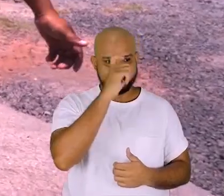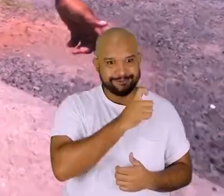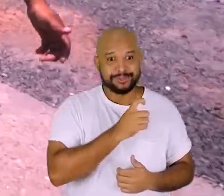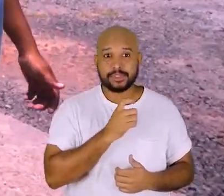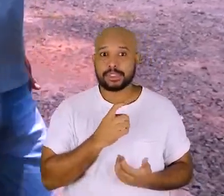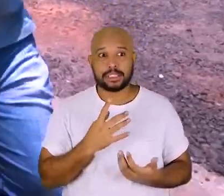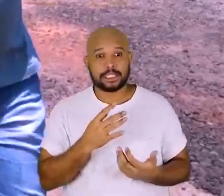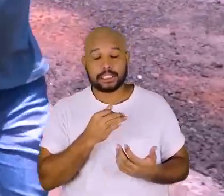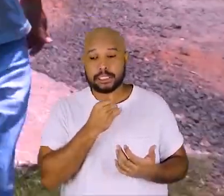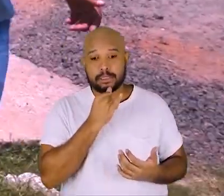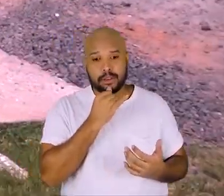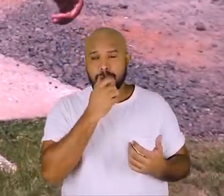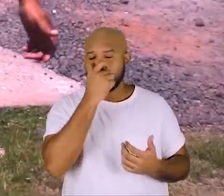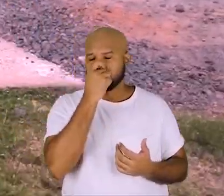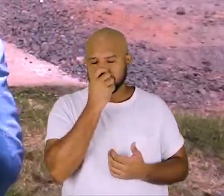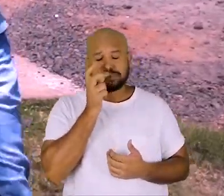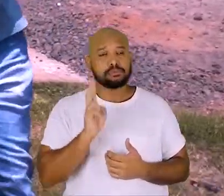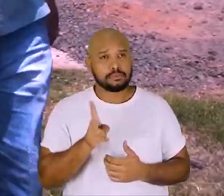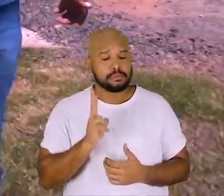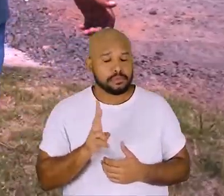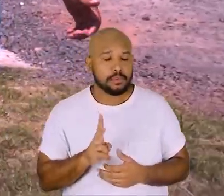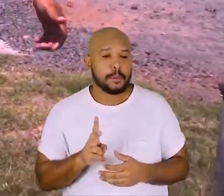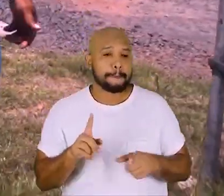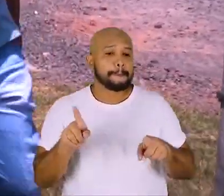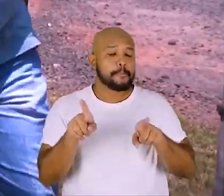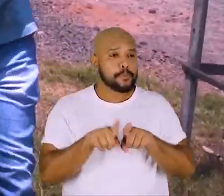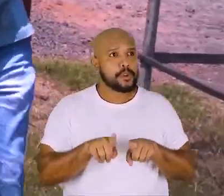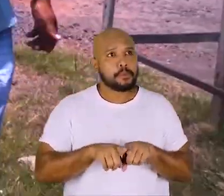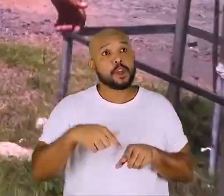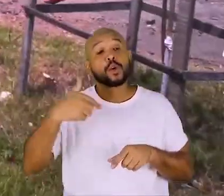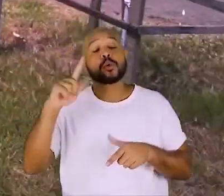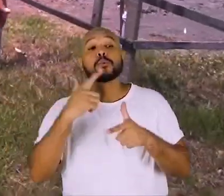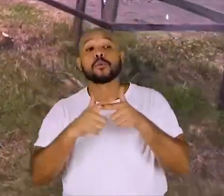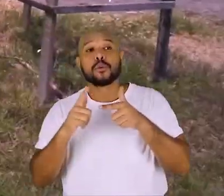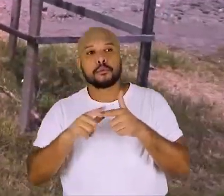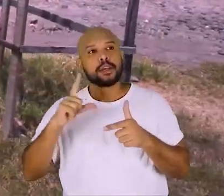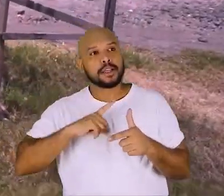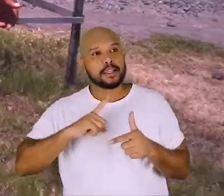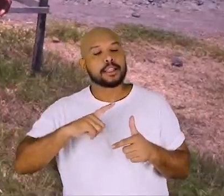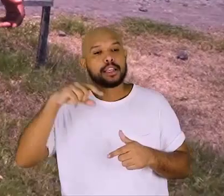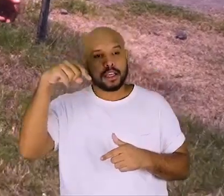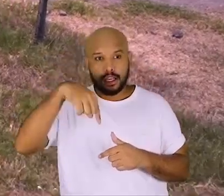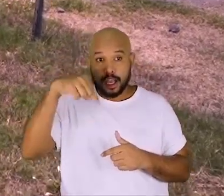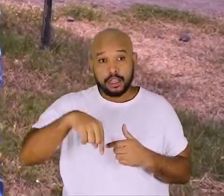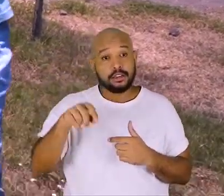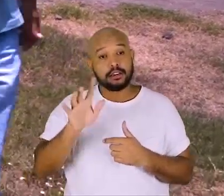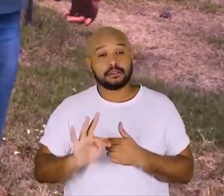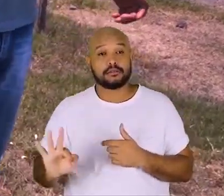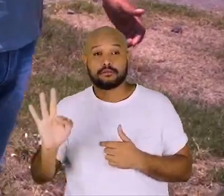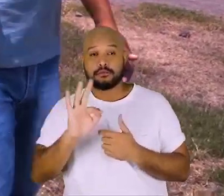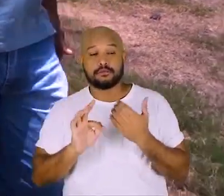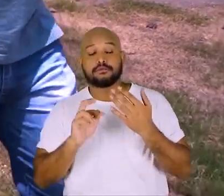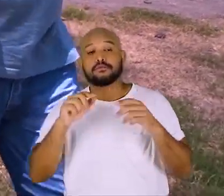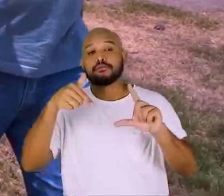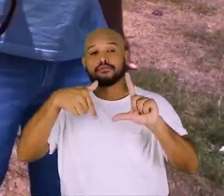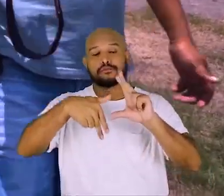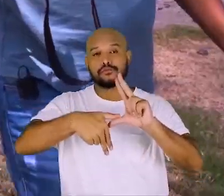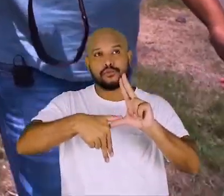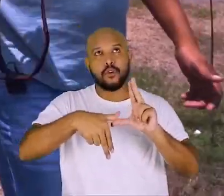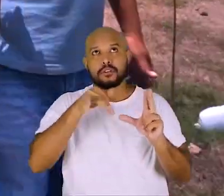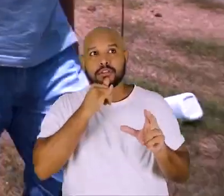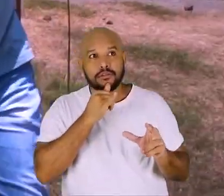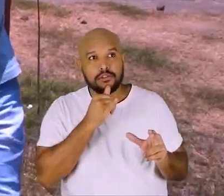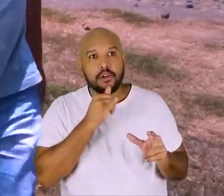do transporte público, né, que eu falei que é uma situação bem precária já, a gente também enfrentou algumas dificuldades